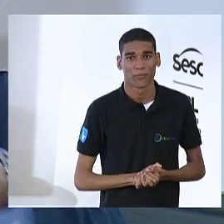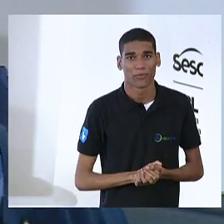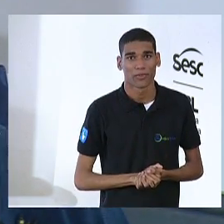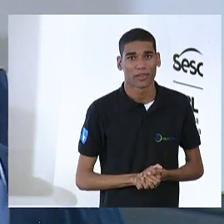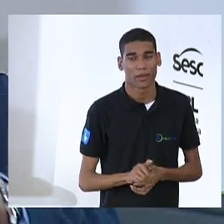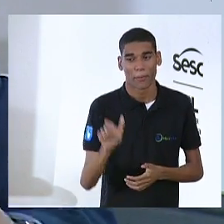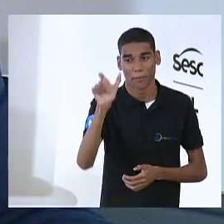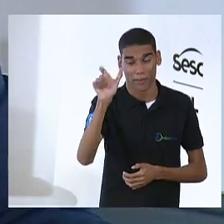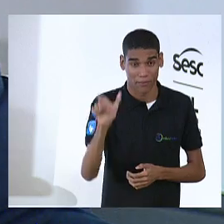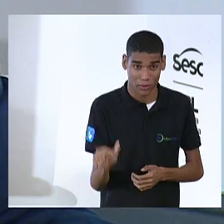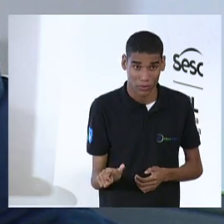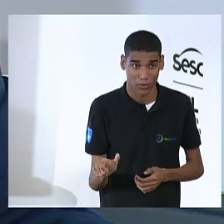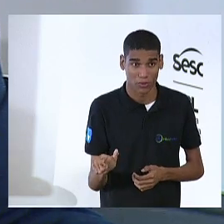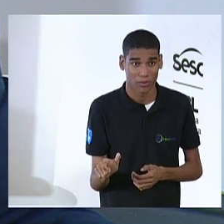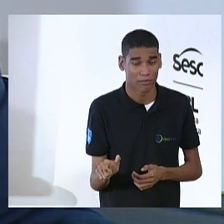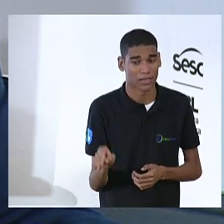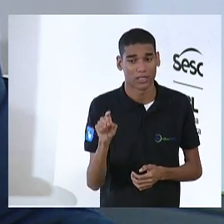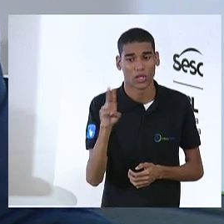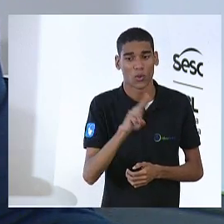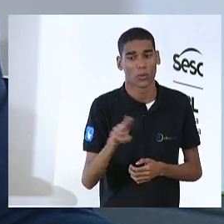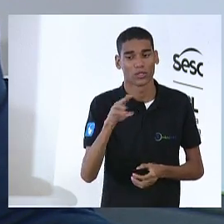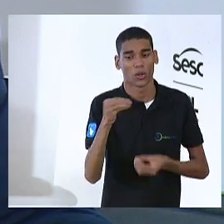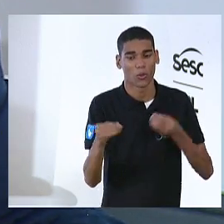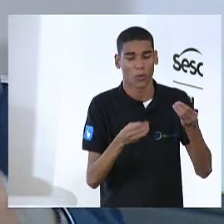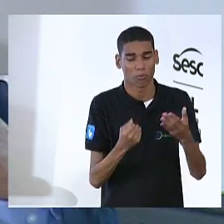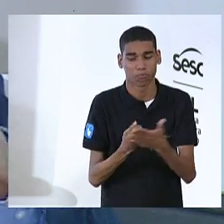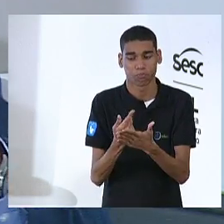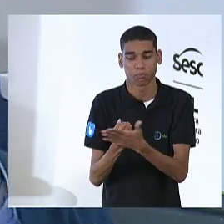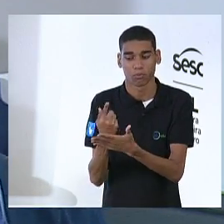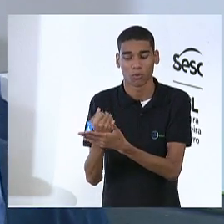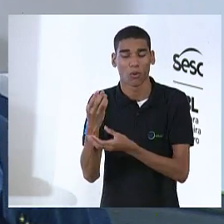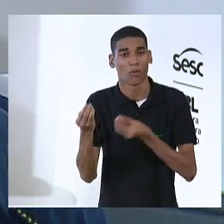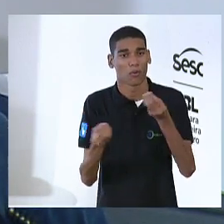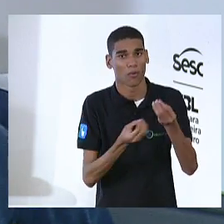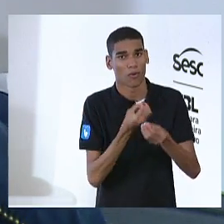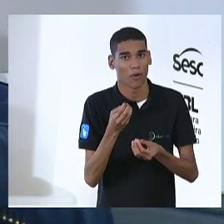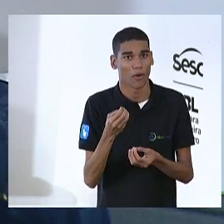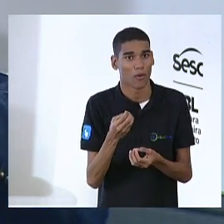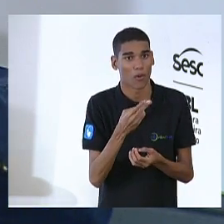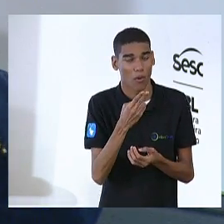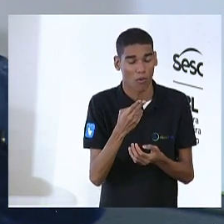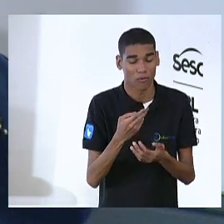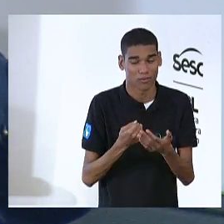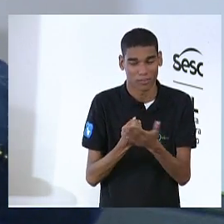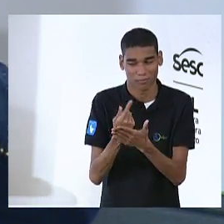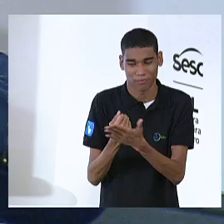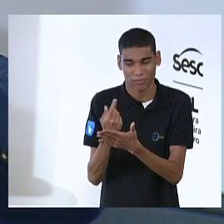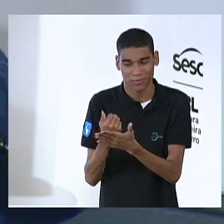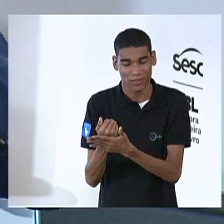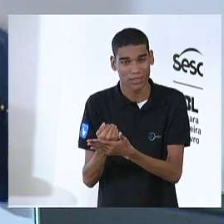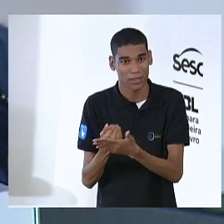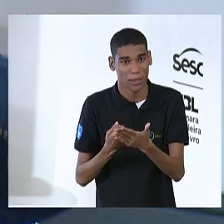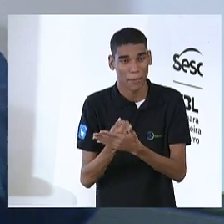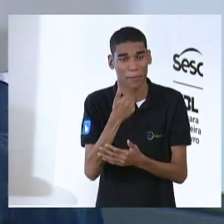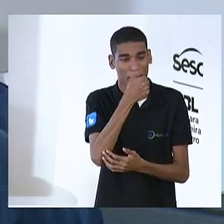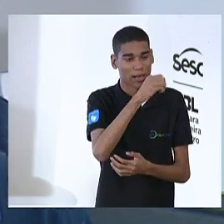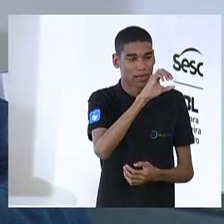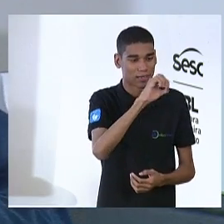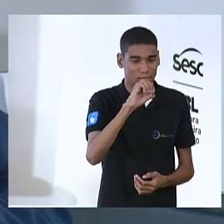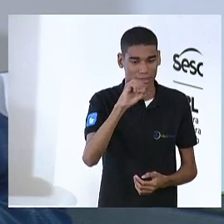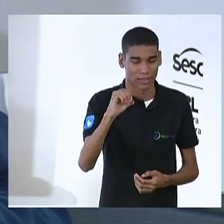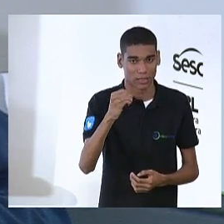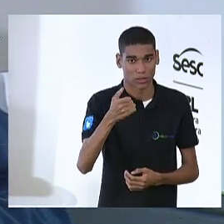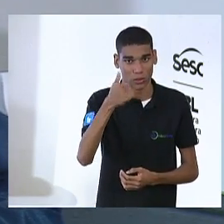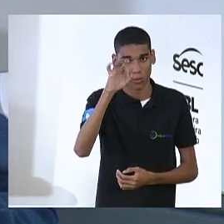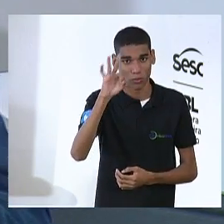para a pessoa física. Como é que eles usam isso para fazer compra? Quando você faz compra e paga 101% sobre o produto,